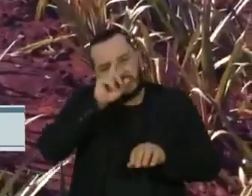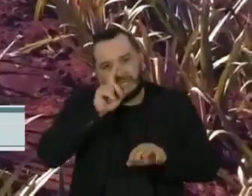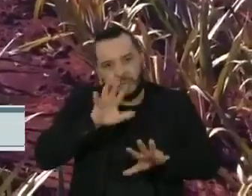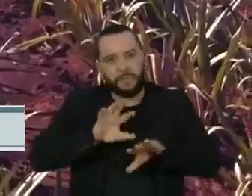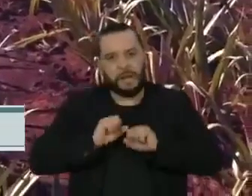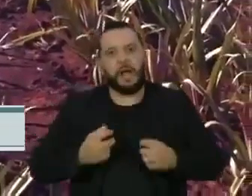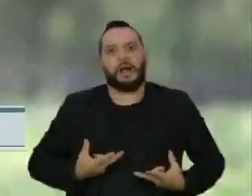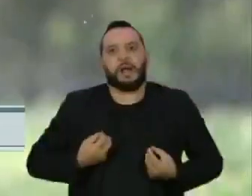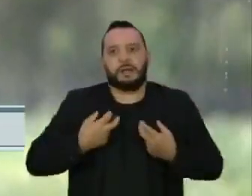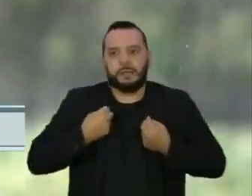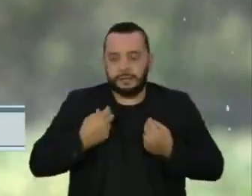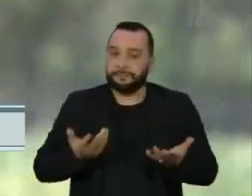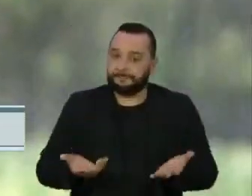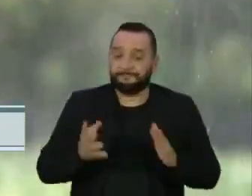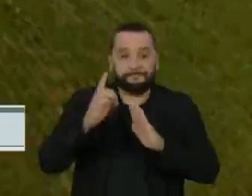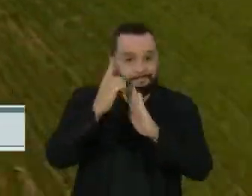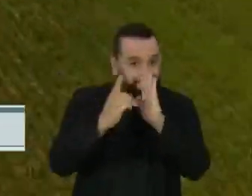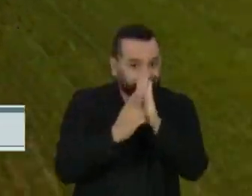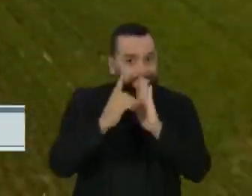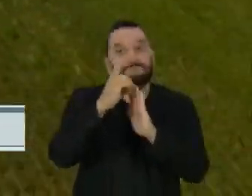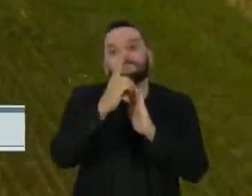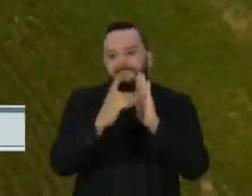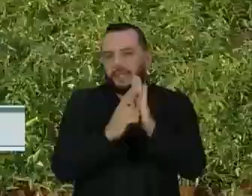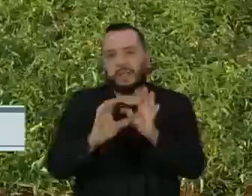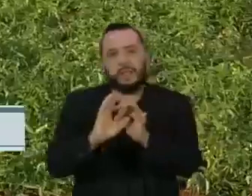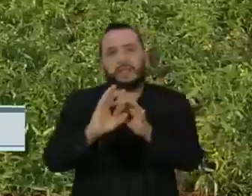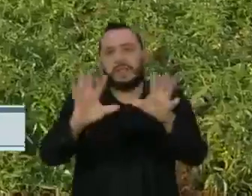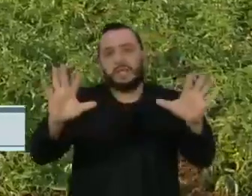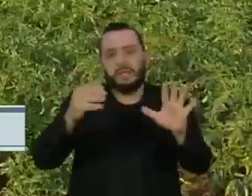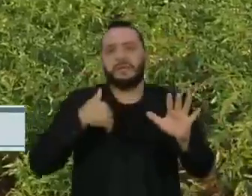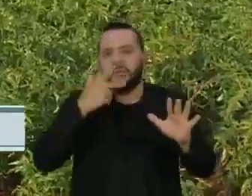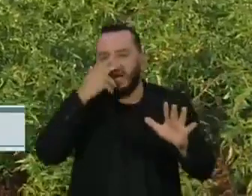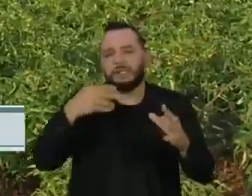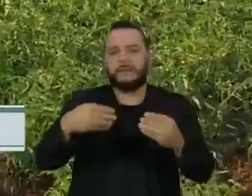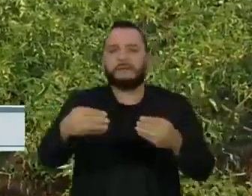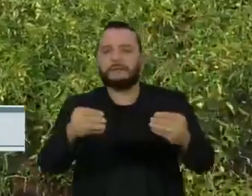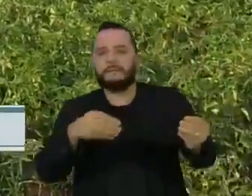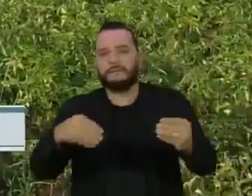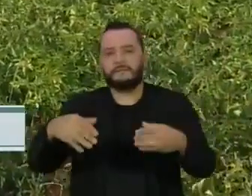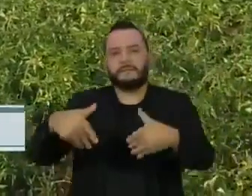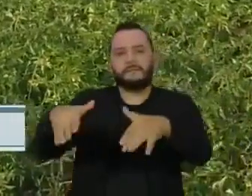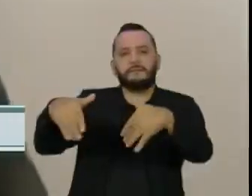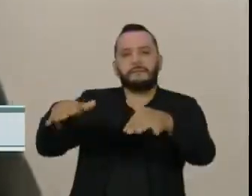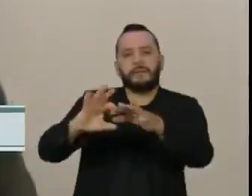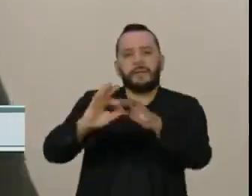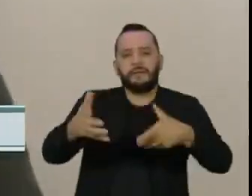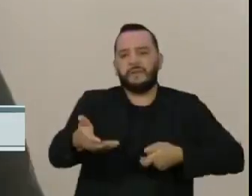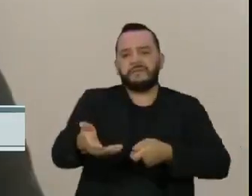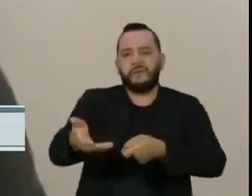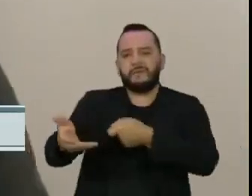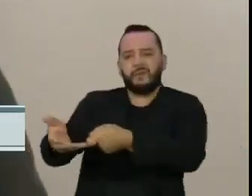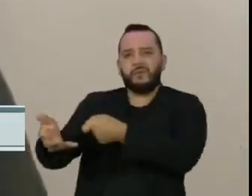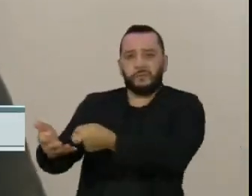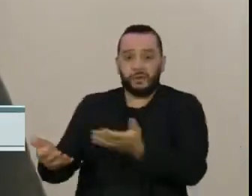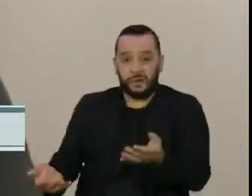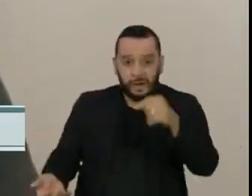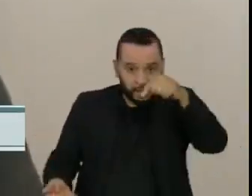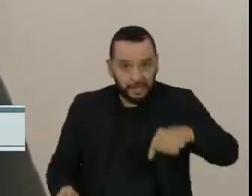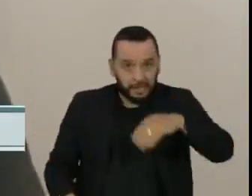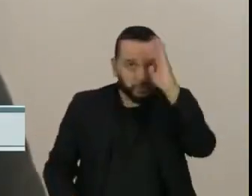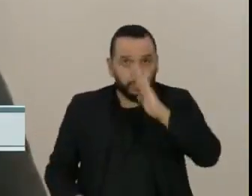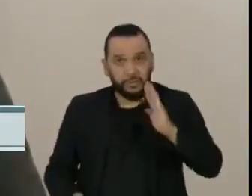o decreto afrouxa os cuidados com as substâncias perigosas. Só no governo Bolsonaro já foram mais de